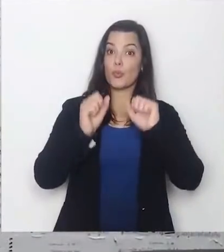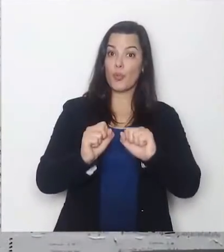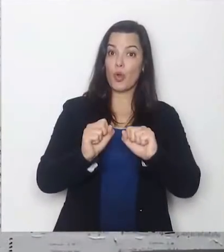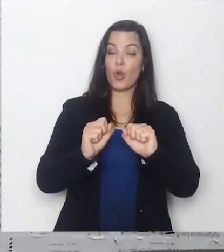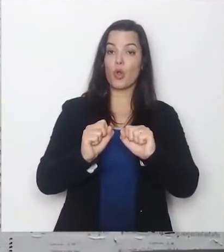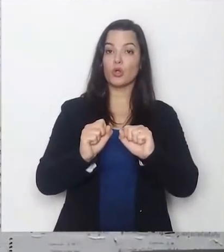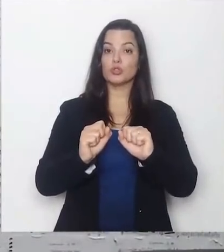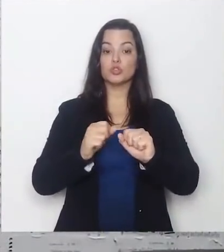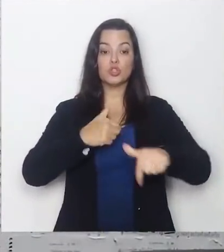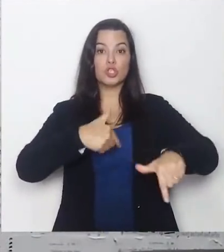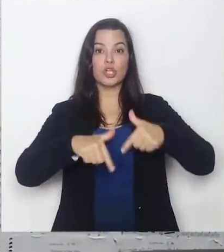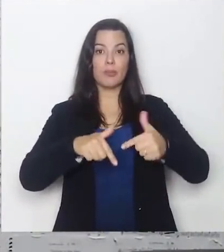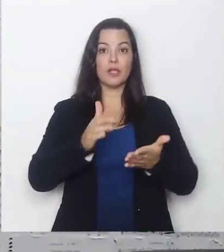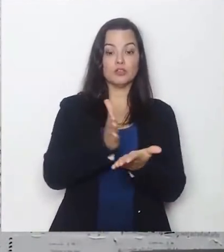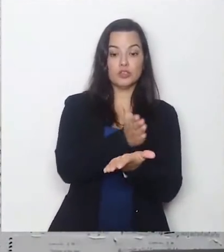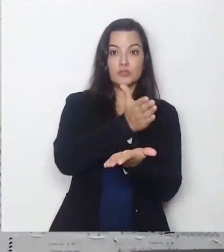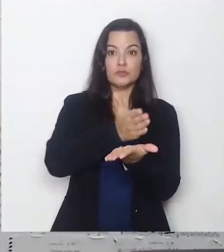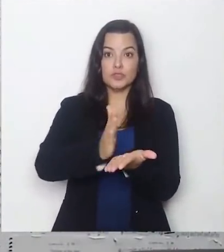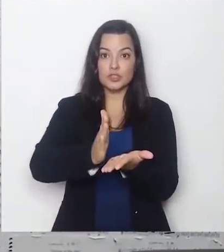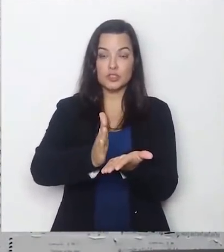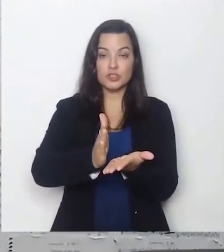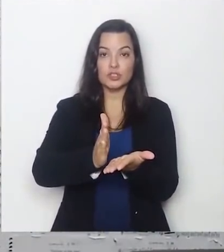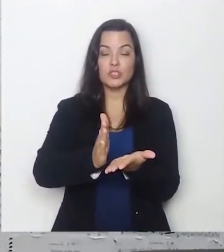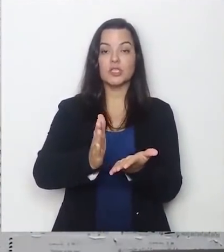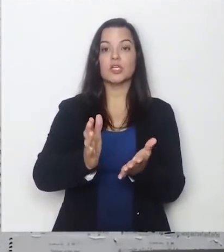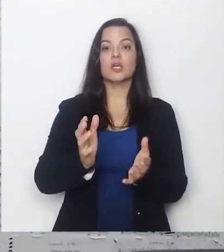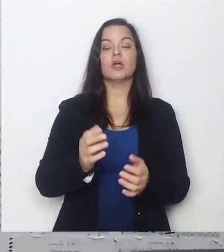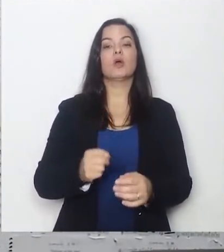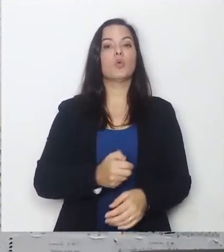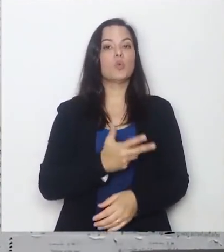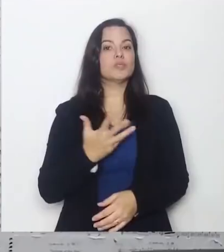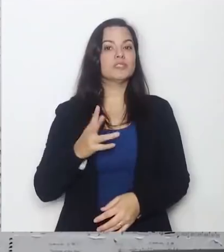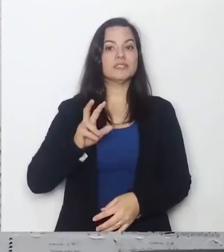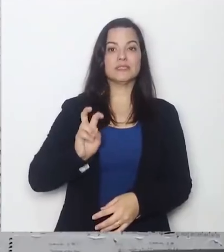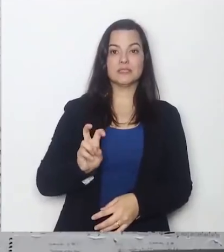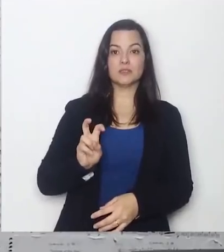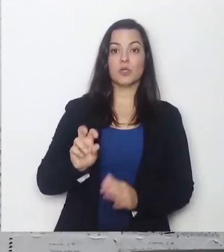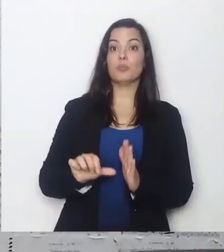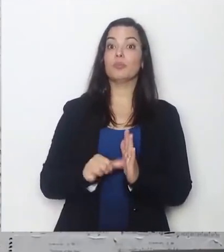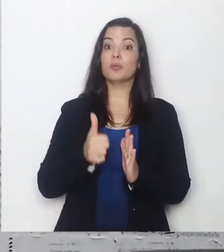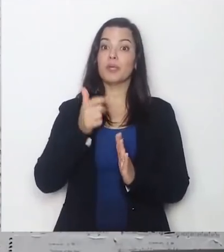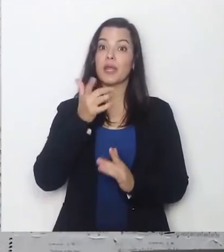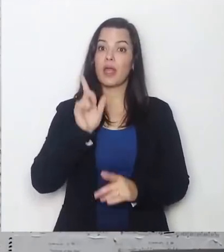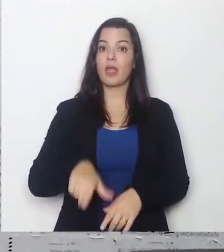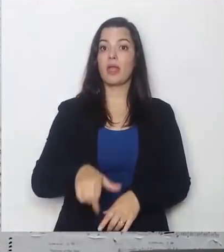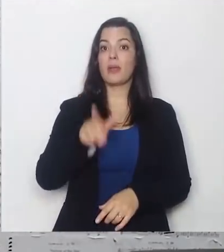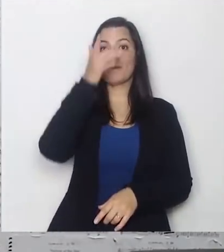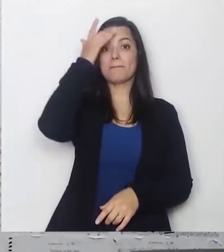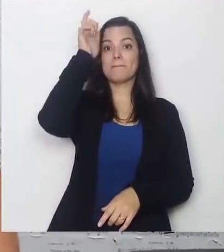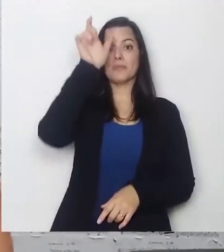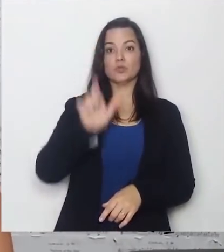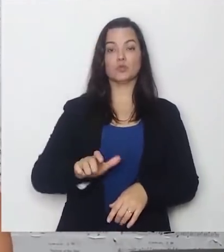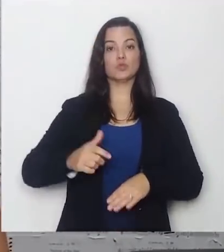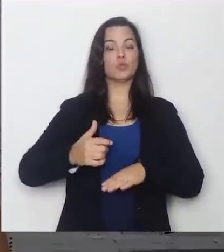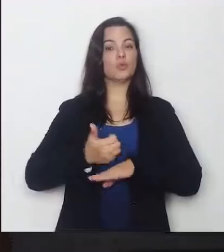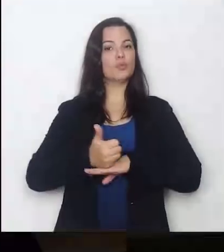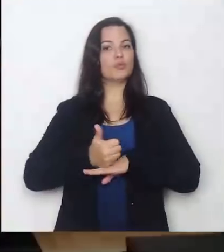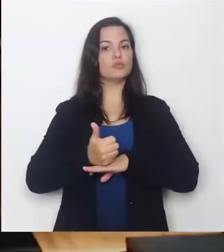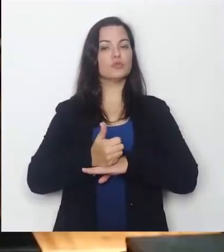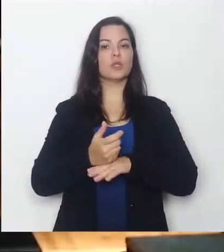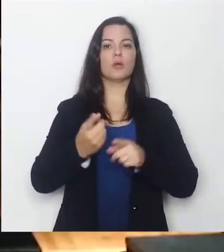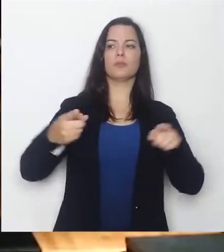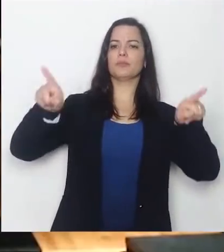Podemos dividir essas funções em 5. A primeira é a de maestro, que é aquele que fica na frente da